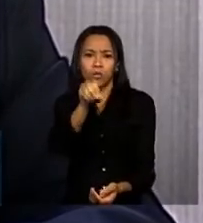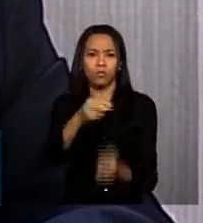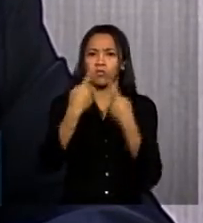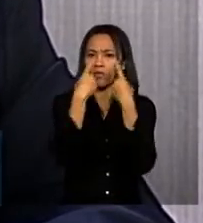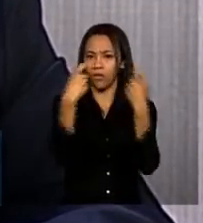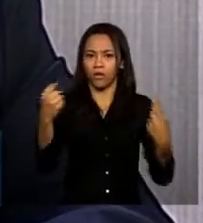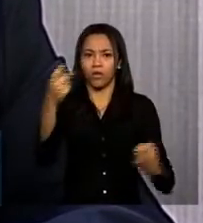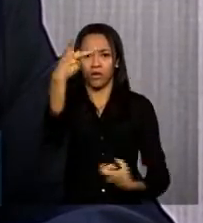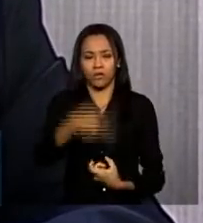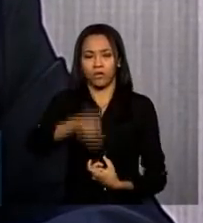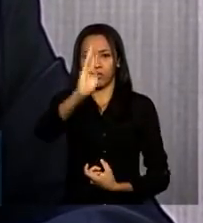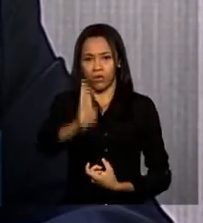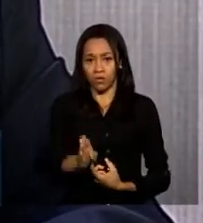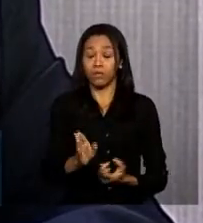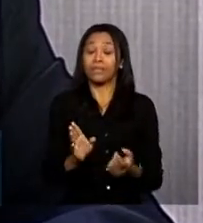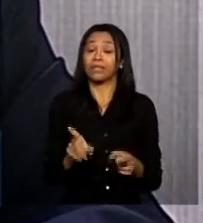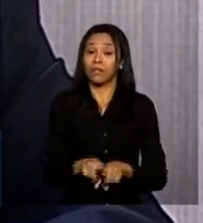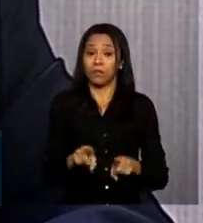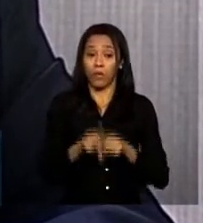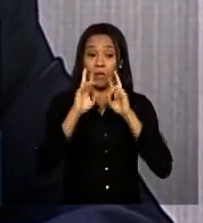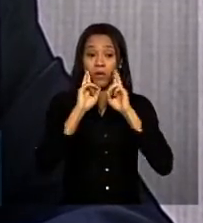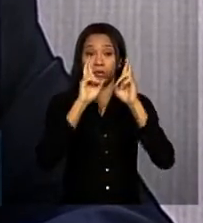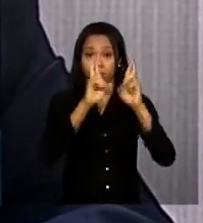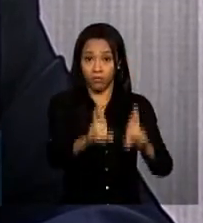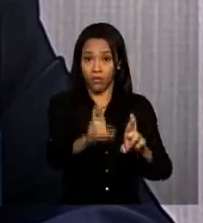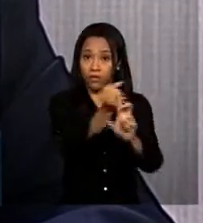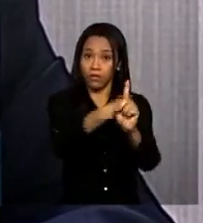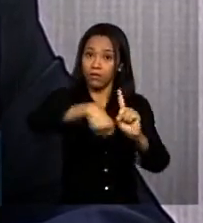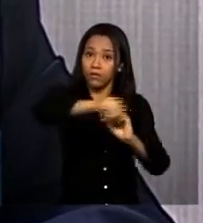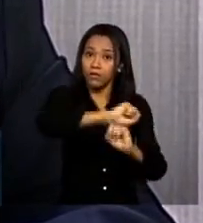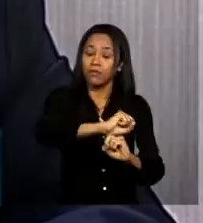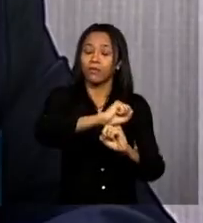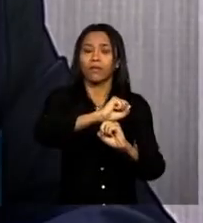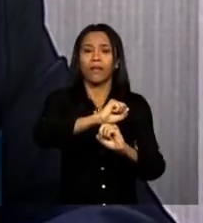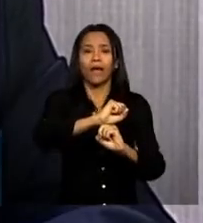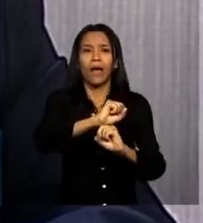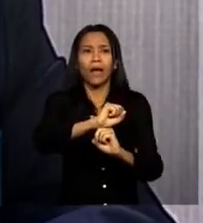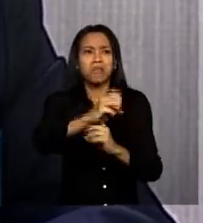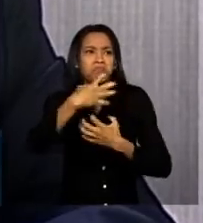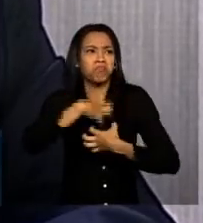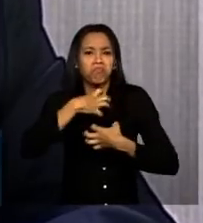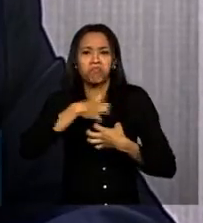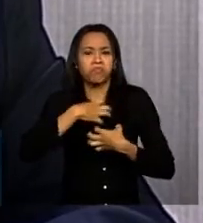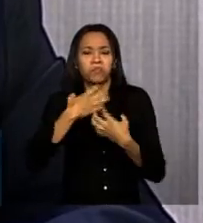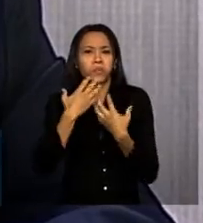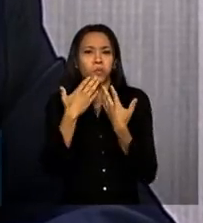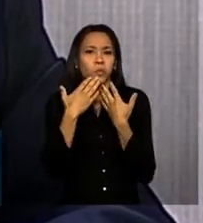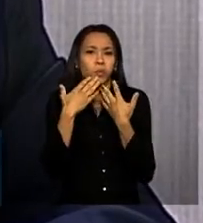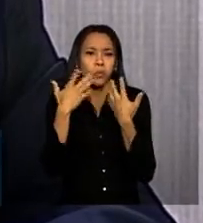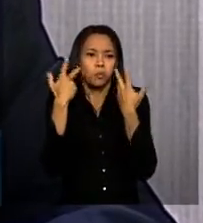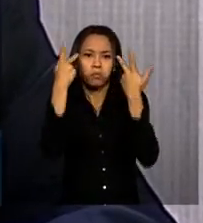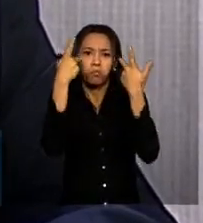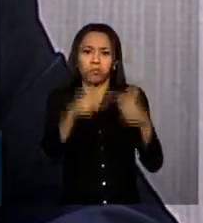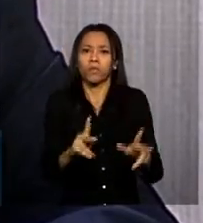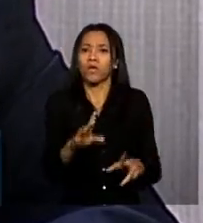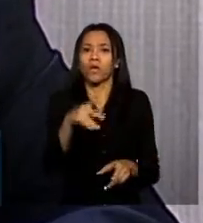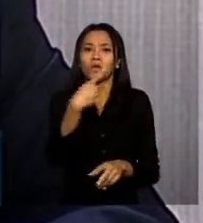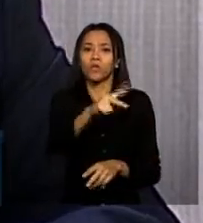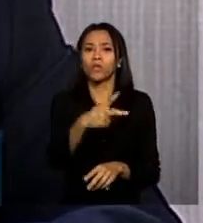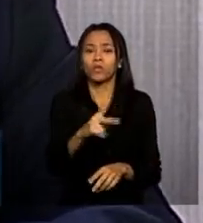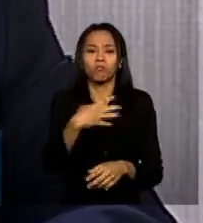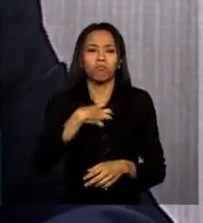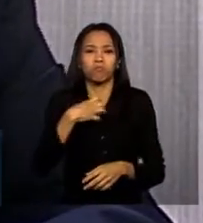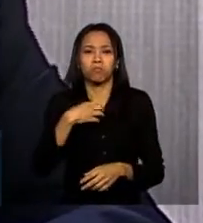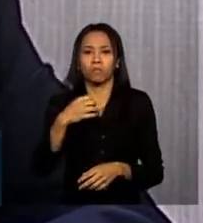profundo respeito, o direito à sociedade a viver a sua orientação sexual, o reconhecimento